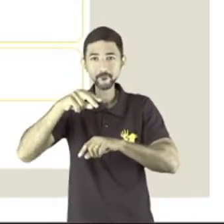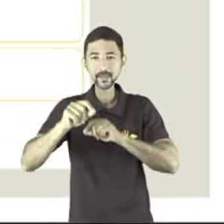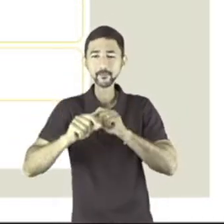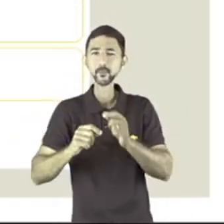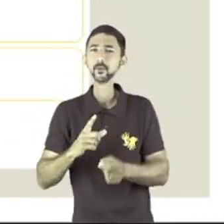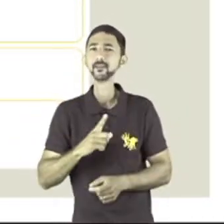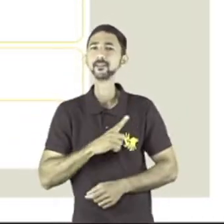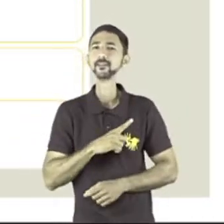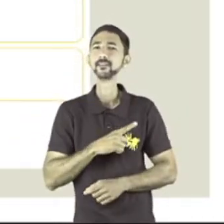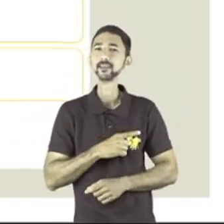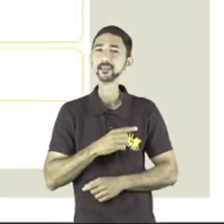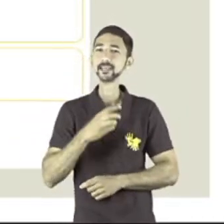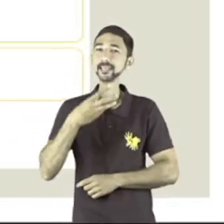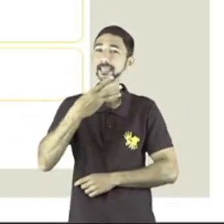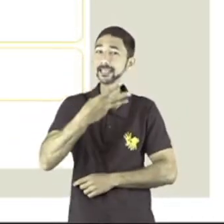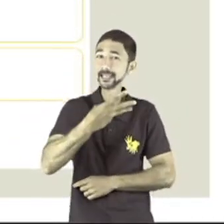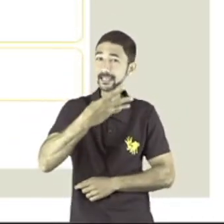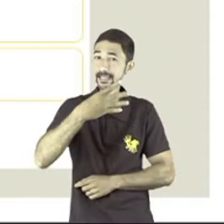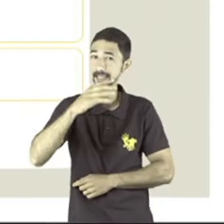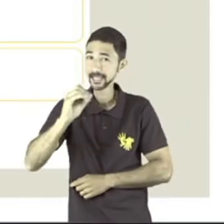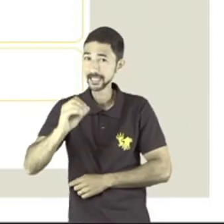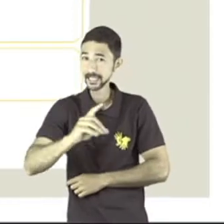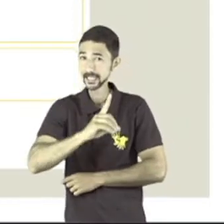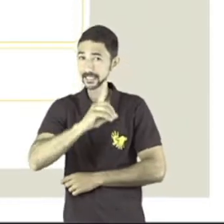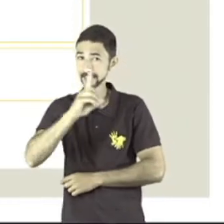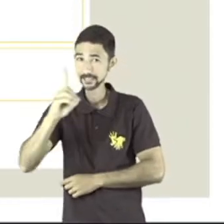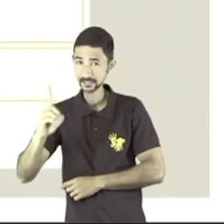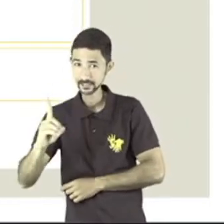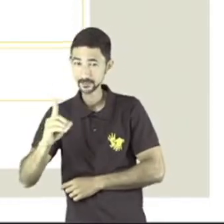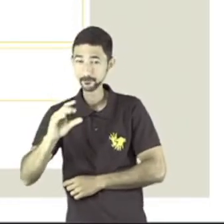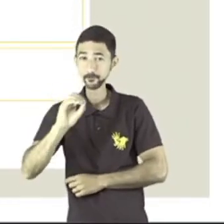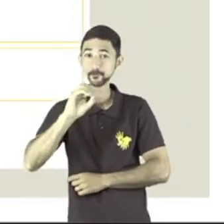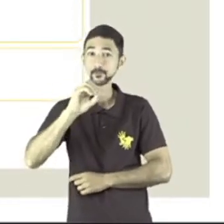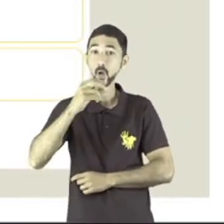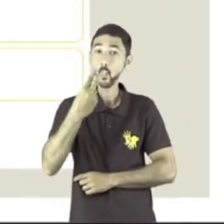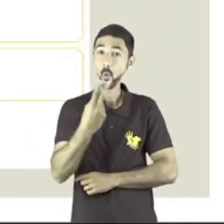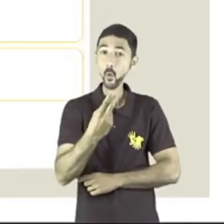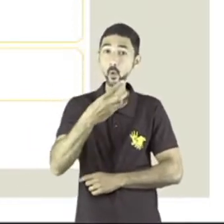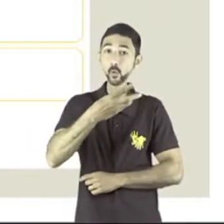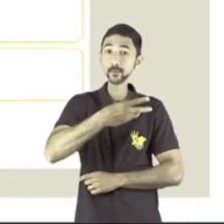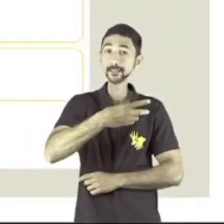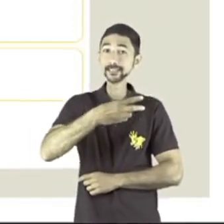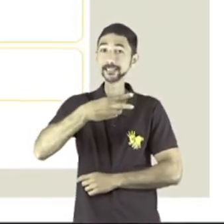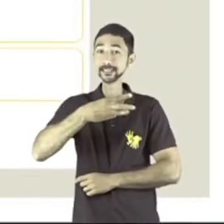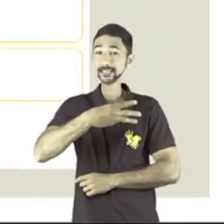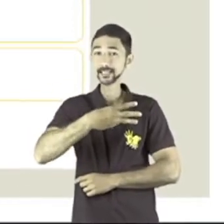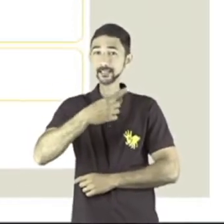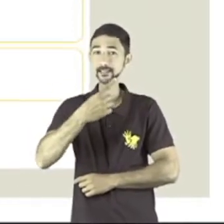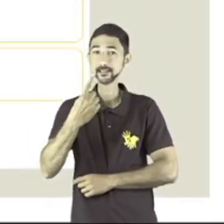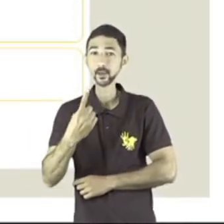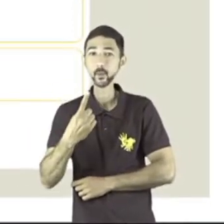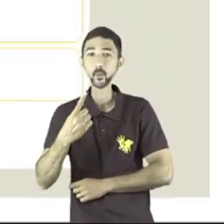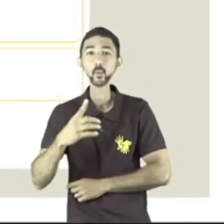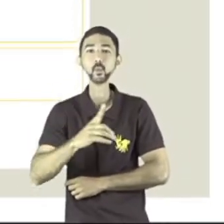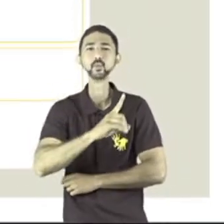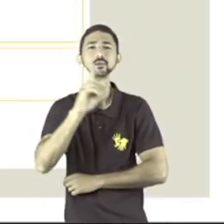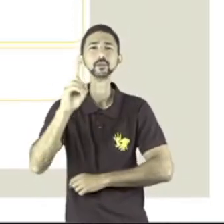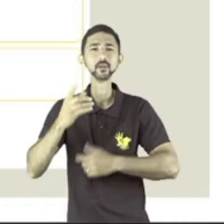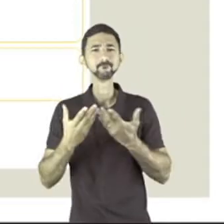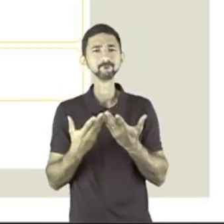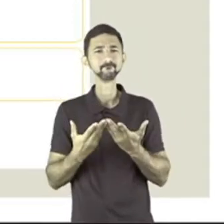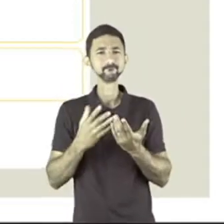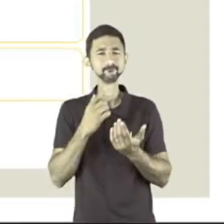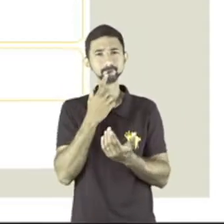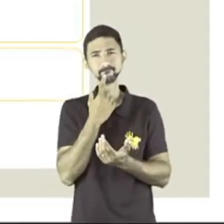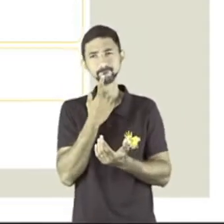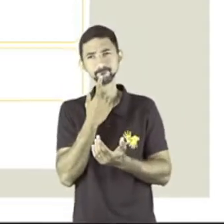tem 30 ou 31 dias?